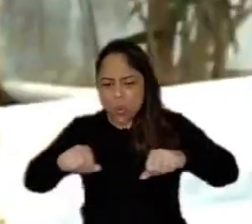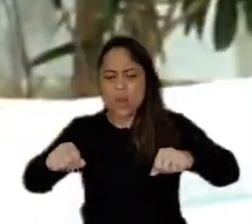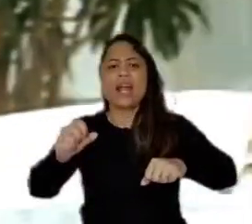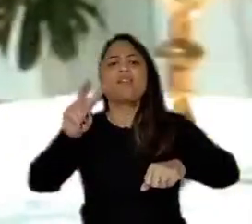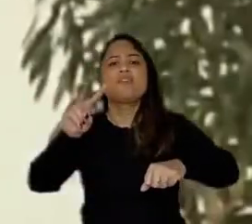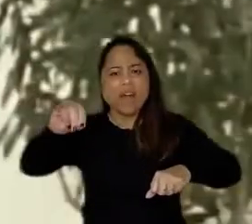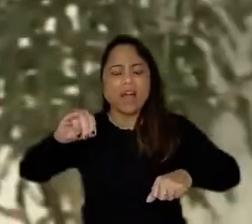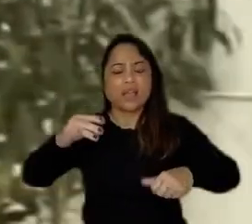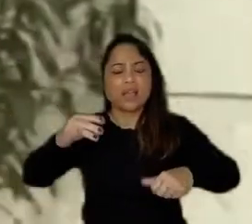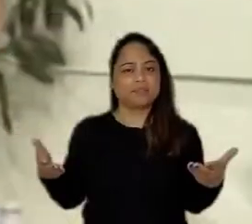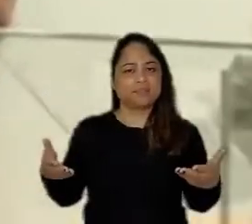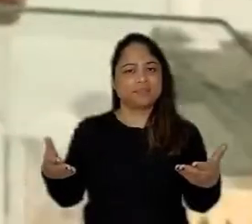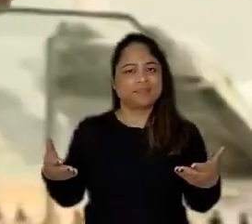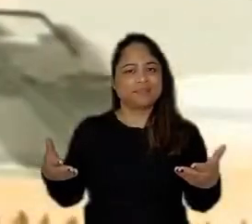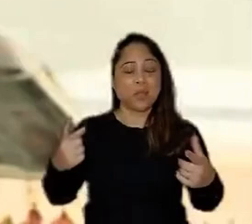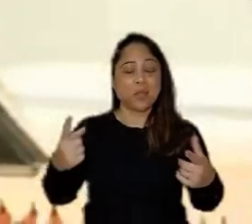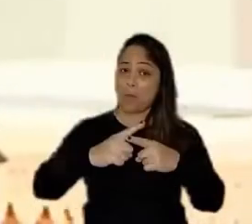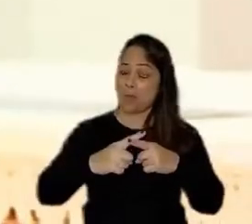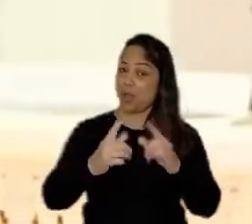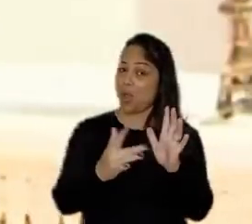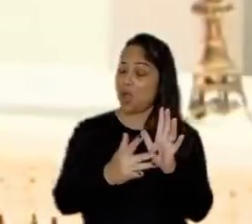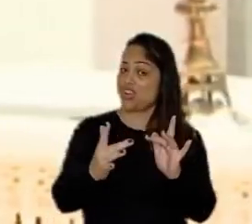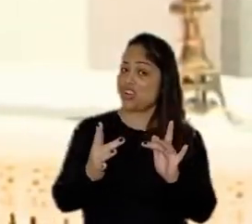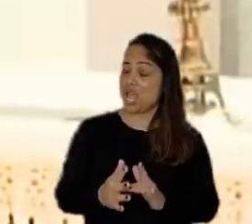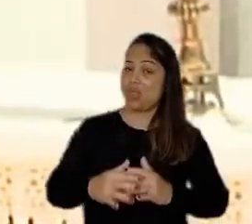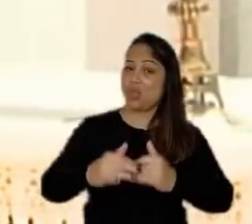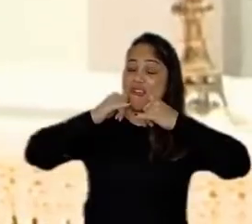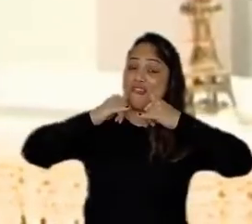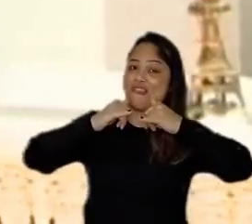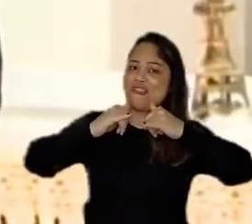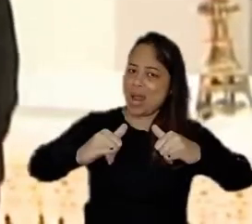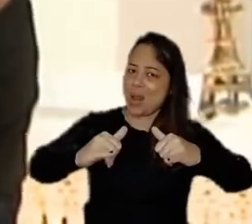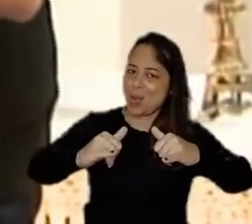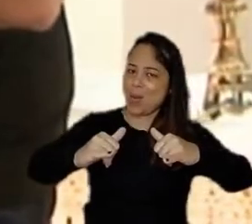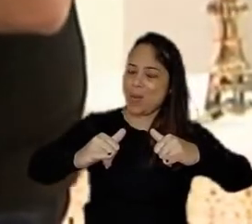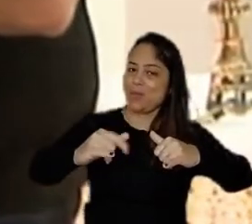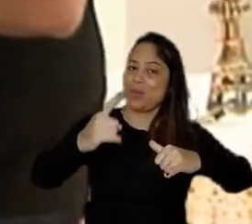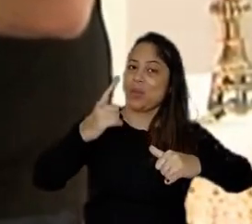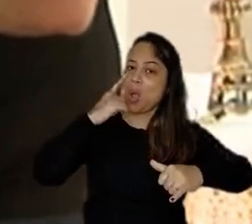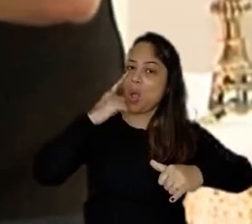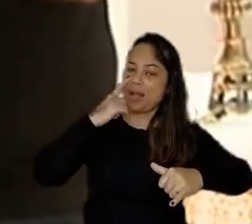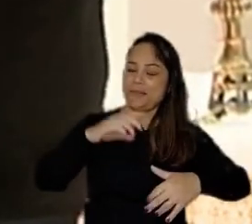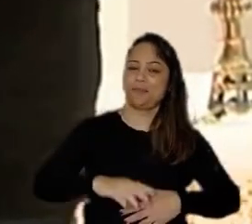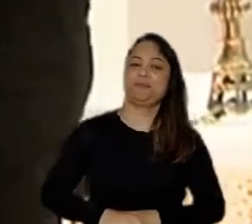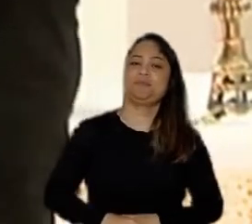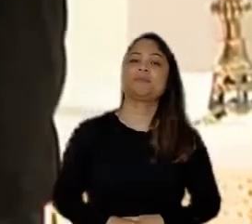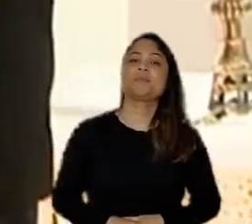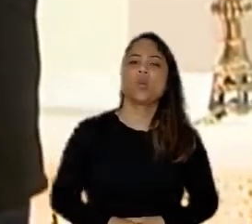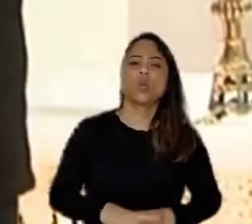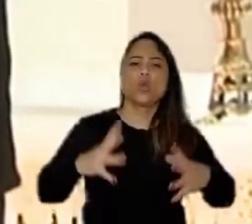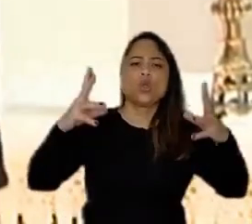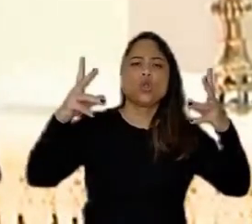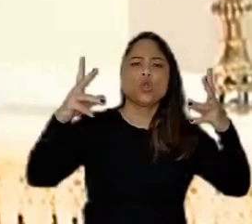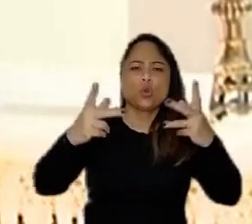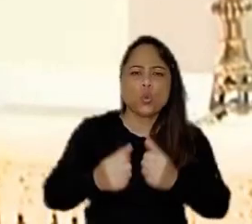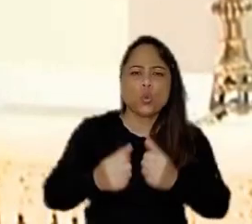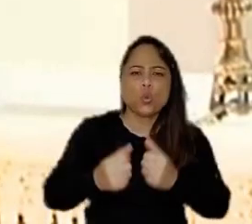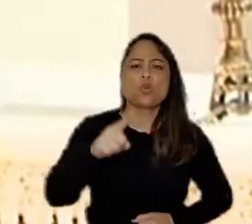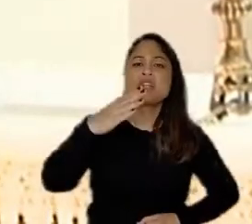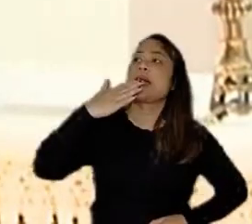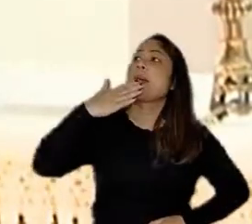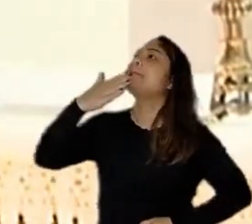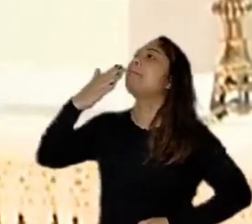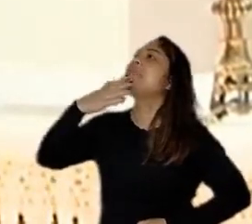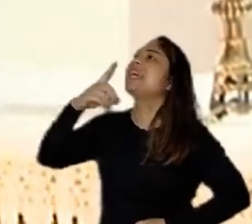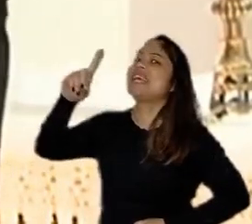é interessante, porque Jesus falando sobre isso, Jesus disse assim, Marcos 11, primeiro: tudo aquilo que